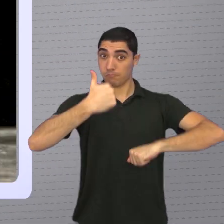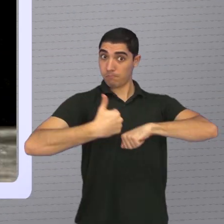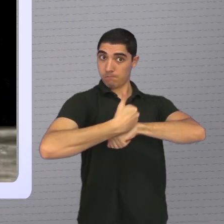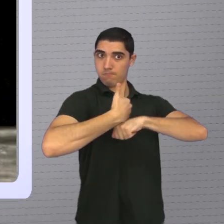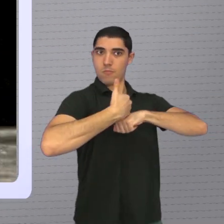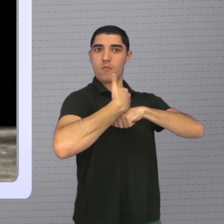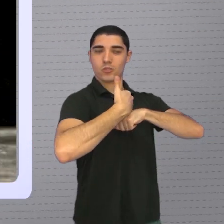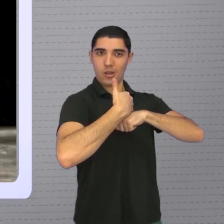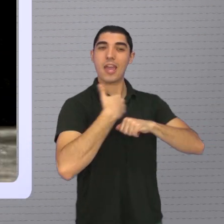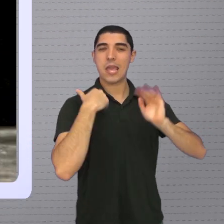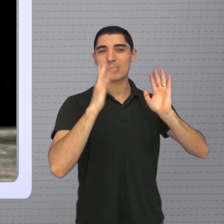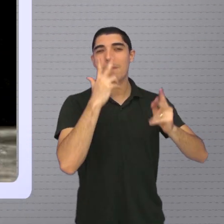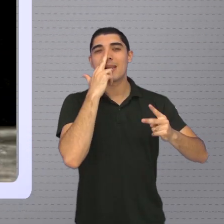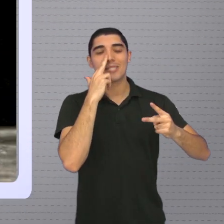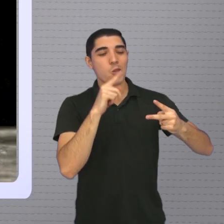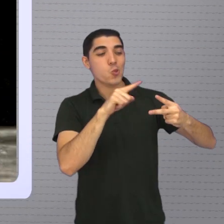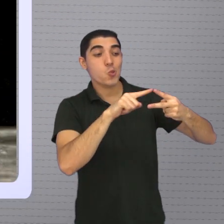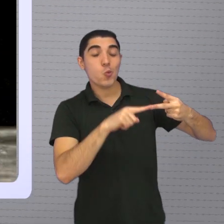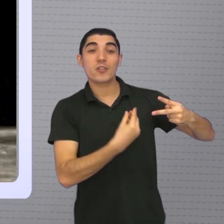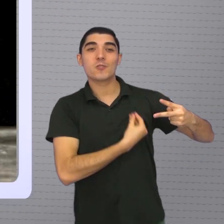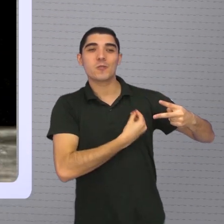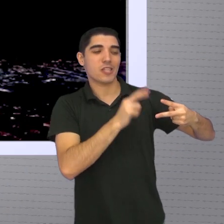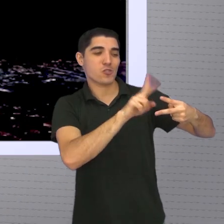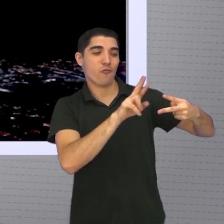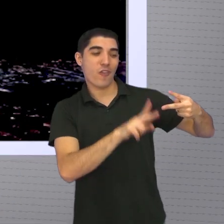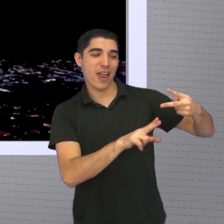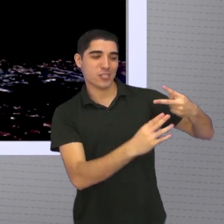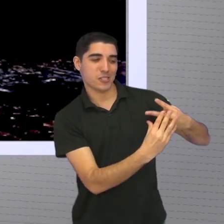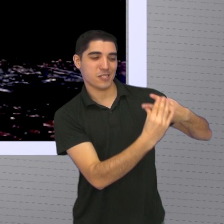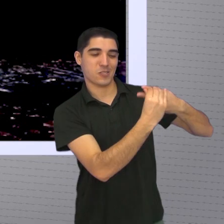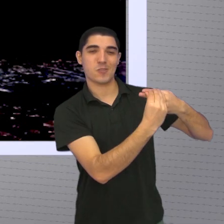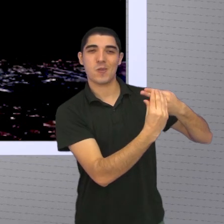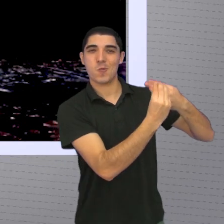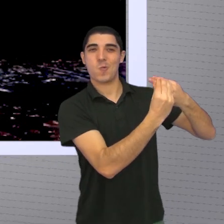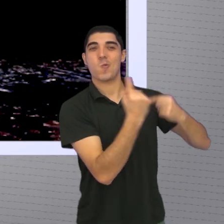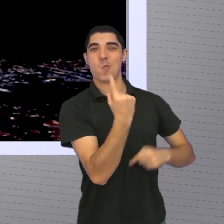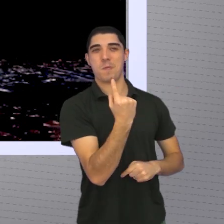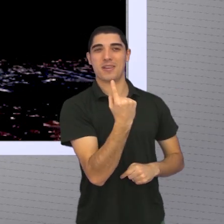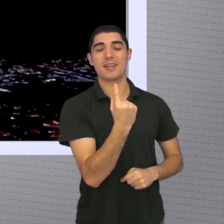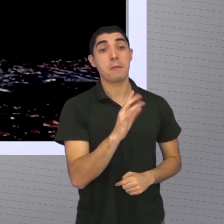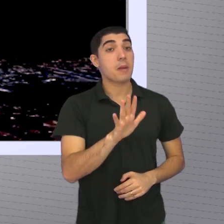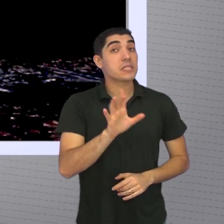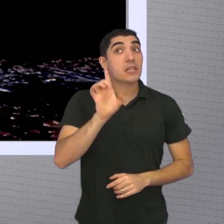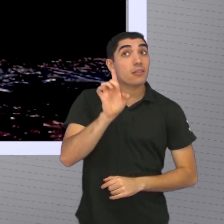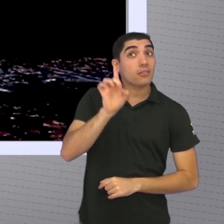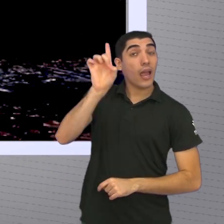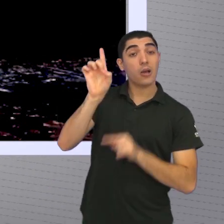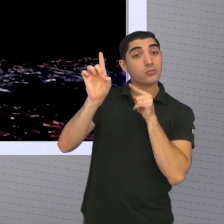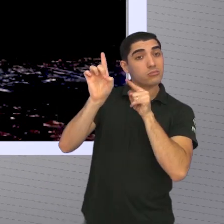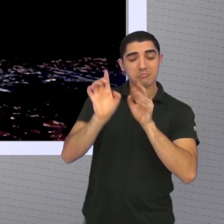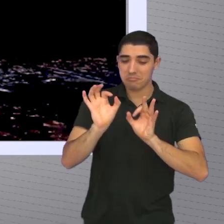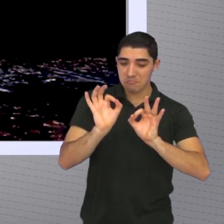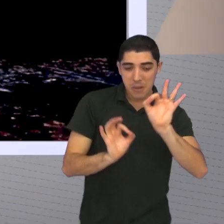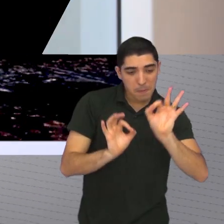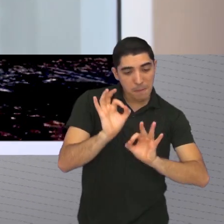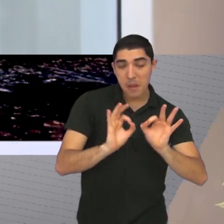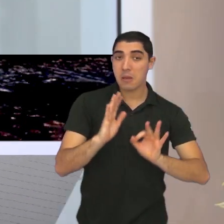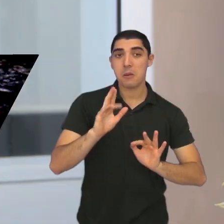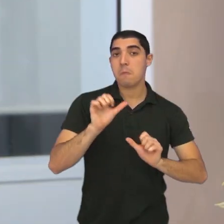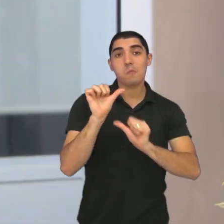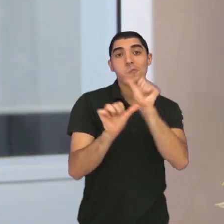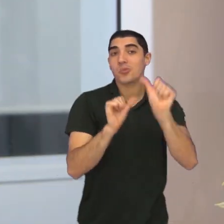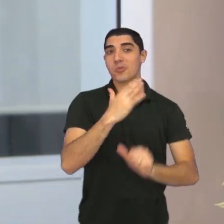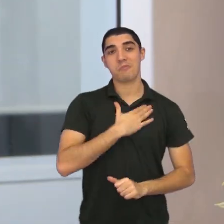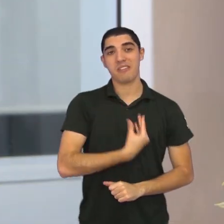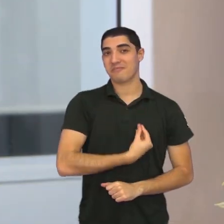profissional. Eu falo que eu já vivi duas vidas em uma só, né? E aí foi isso, né? Deus foi colocando, mudando